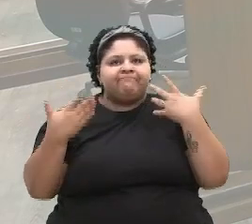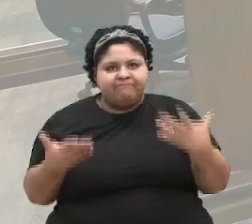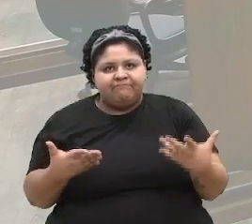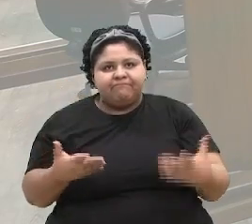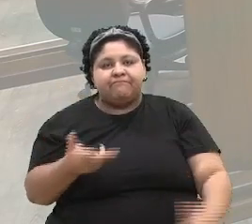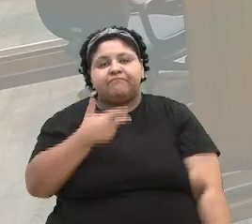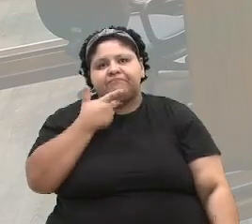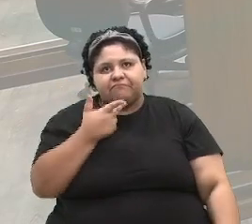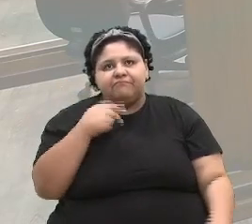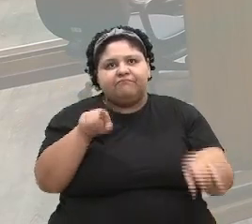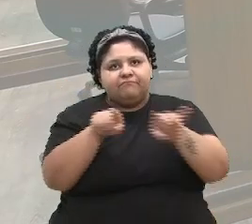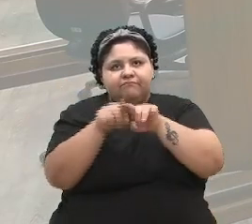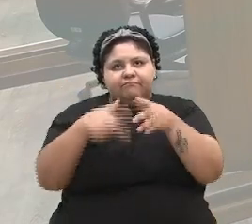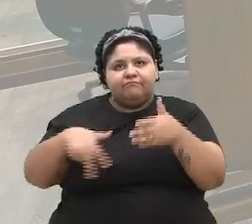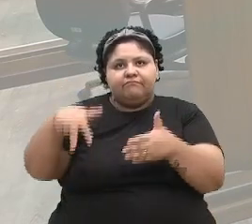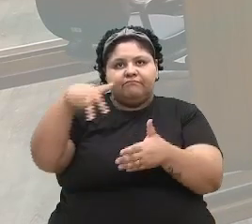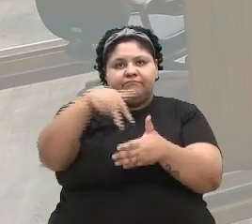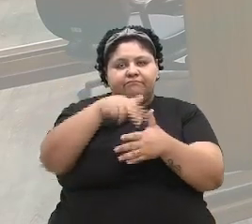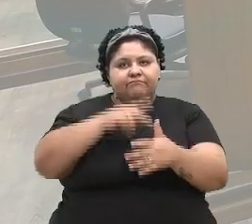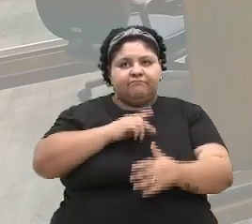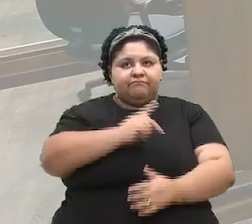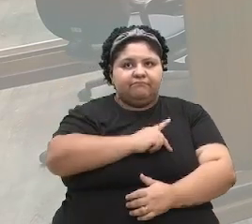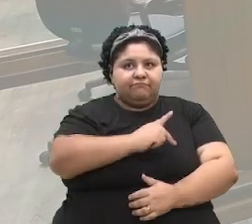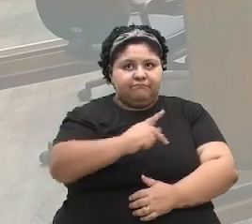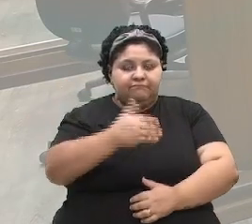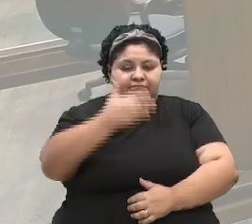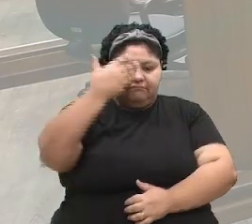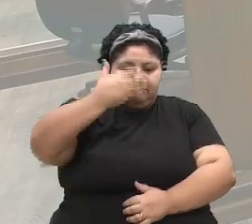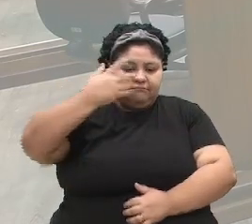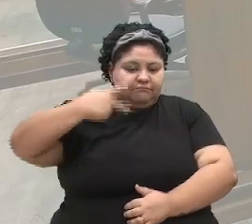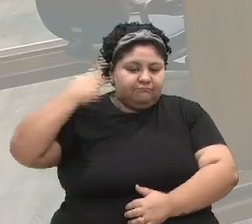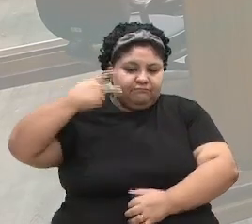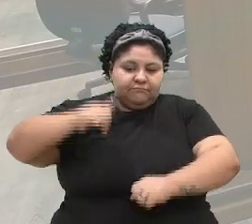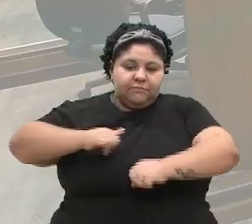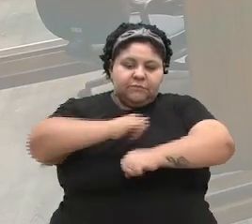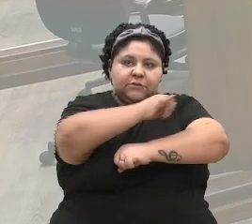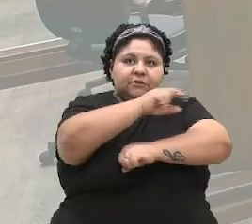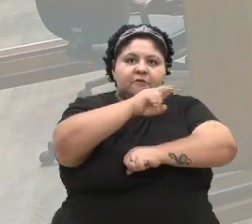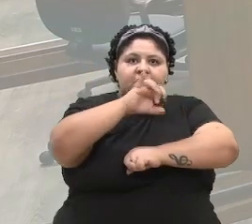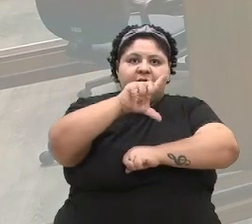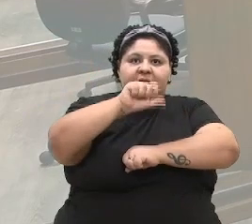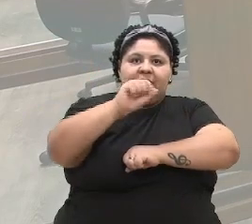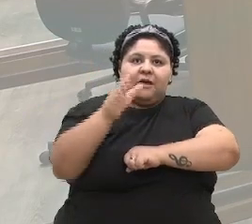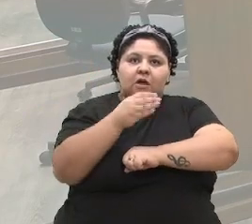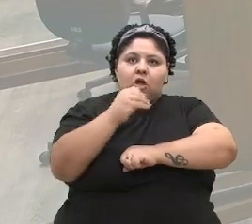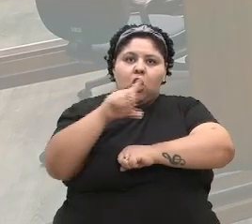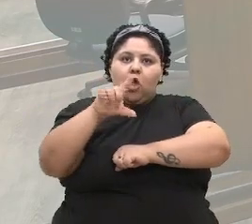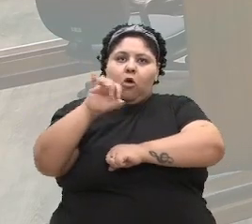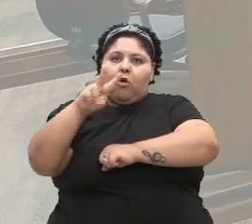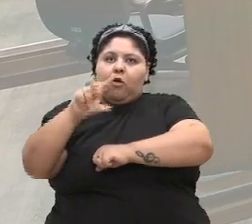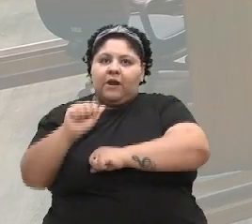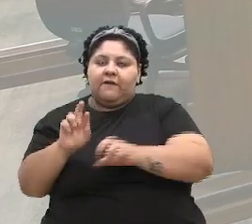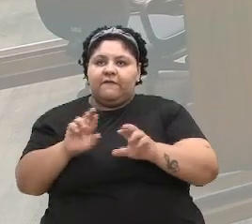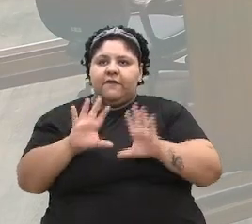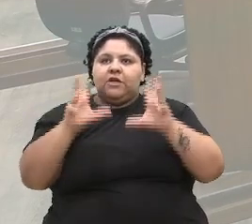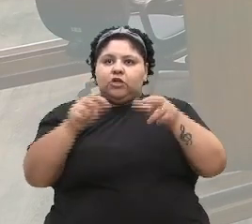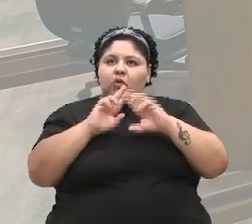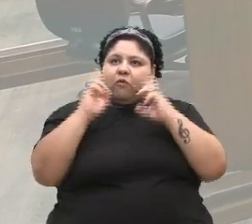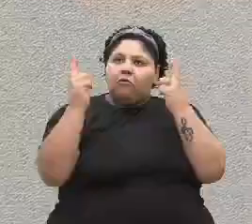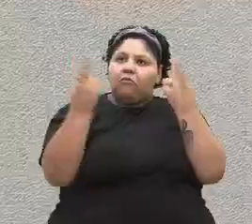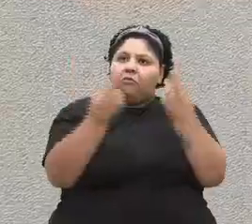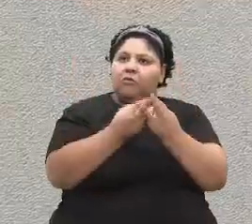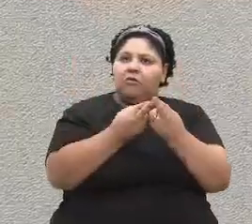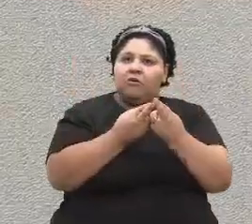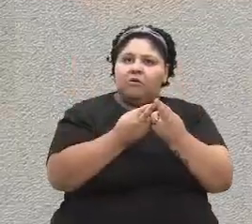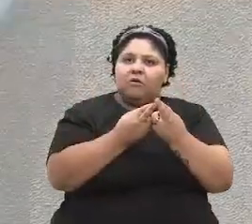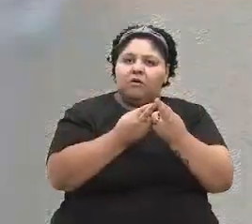na tribuna, né? Que eu sou presidente da Frente Parlamentar em prol do aeroporto Vila Oliva, e todas as reuniões que tiveram a respeito do aeroporto, nenhuma